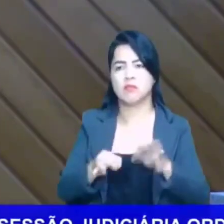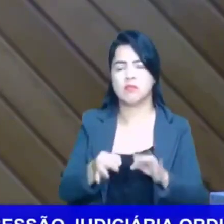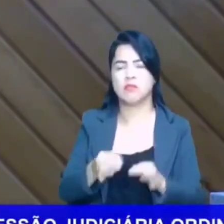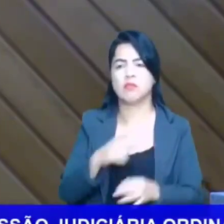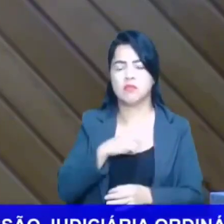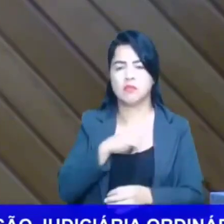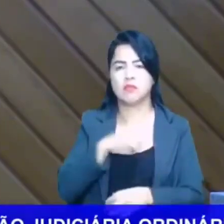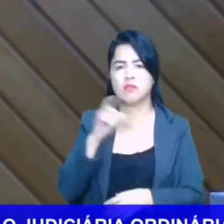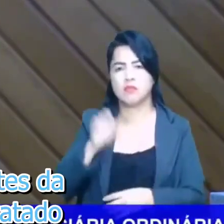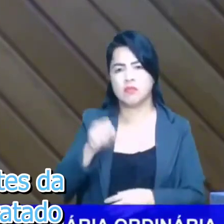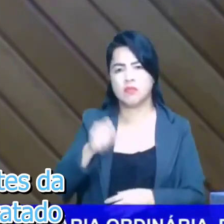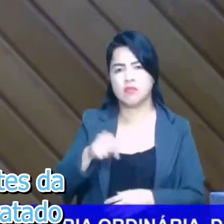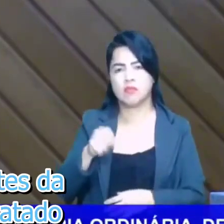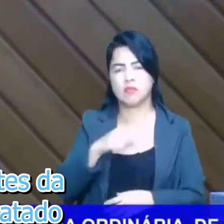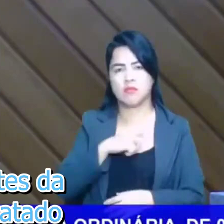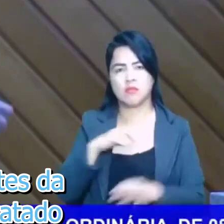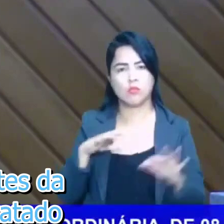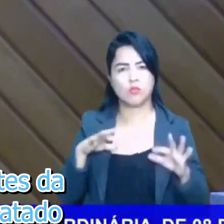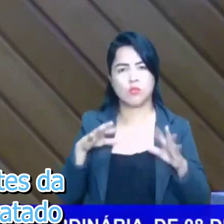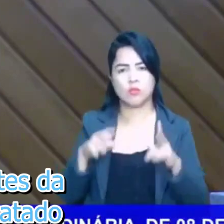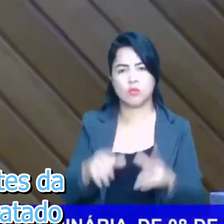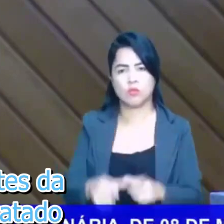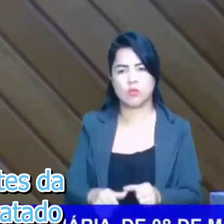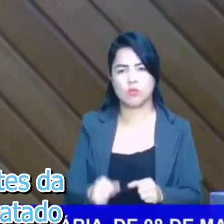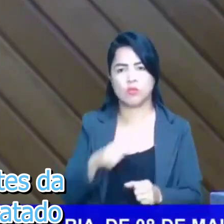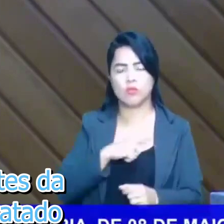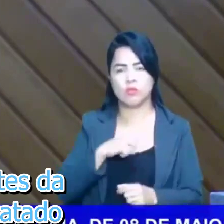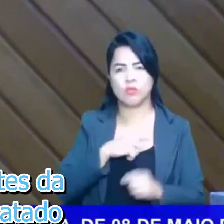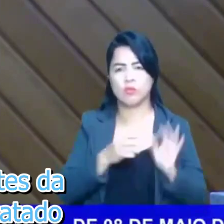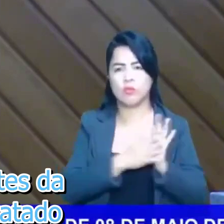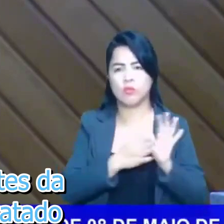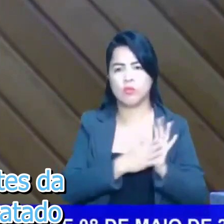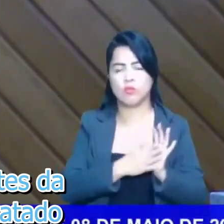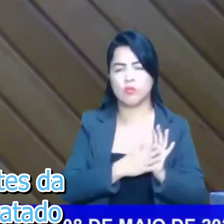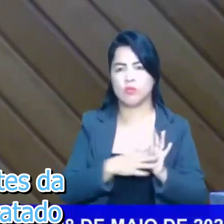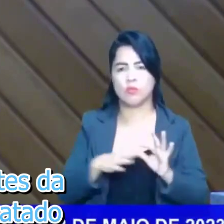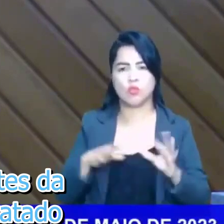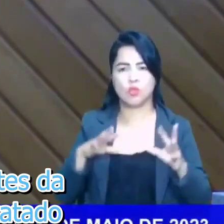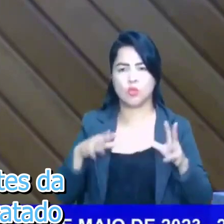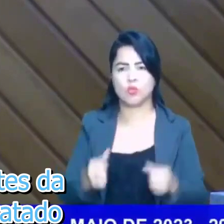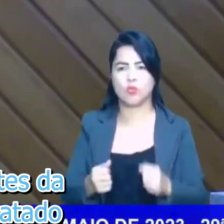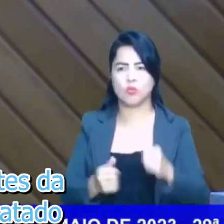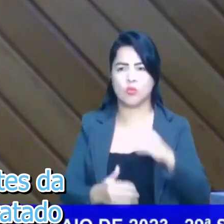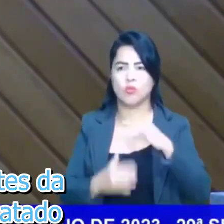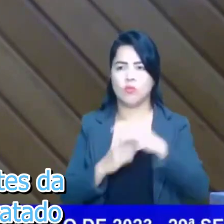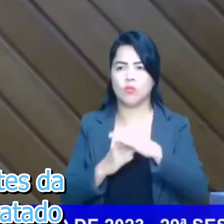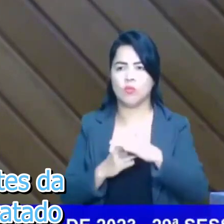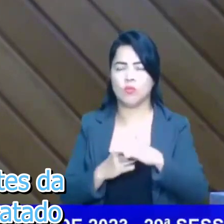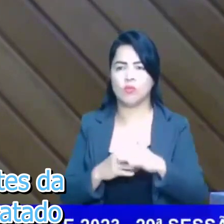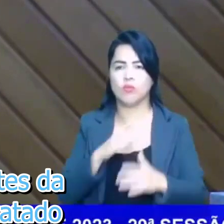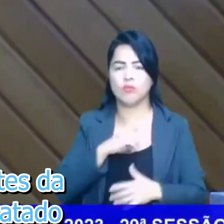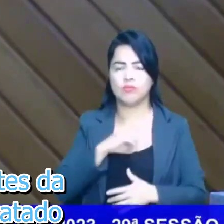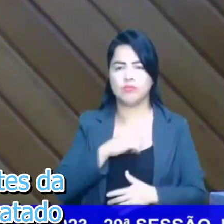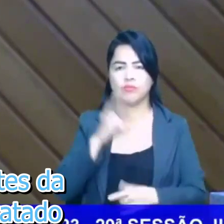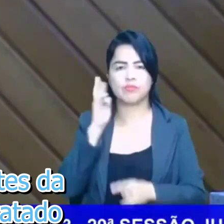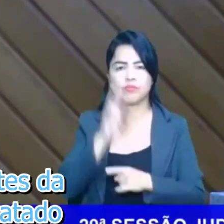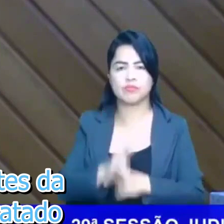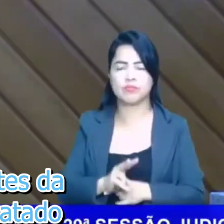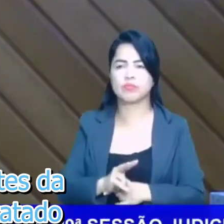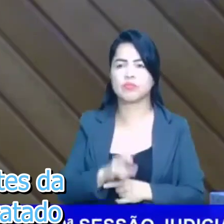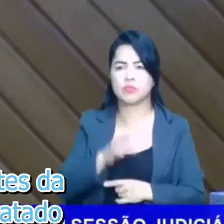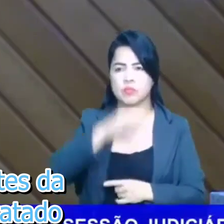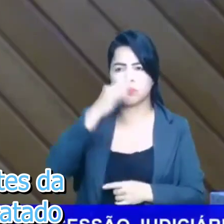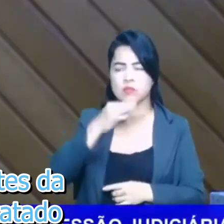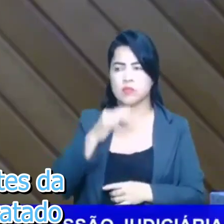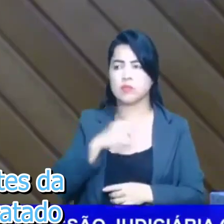onde houve, sim, toda a digressão probatória, respeitando todos os limites da ampla defesa, e foi